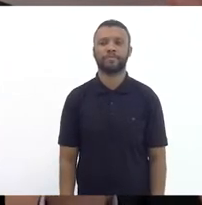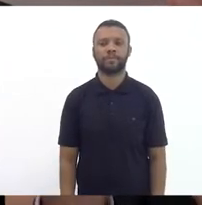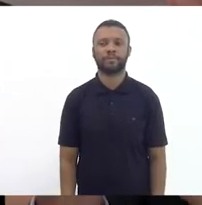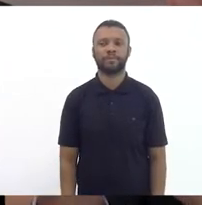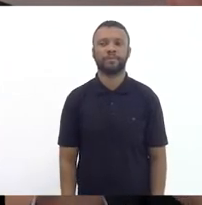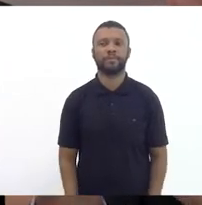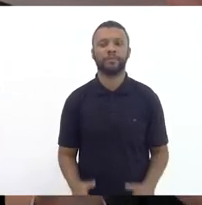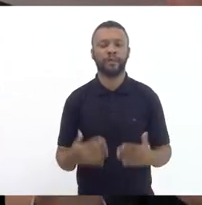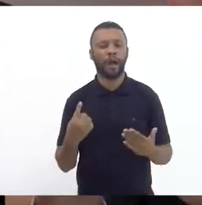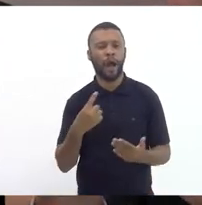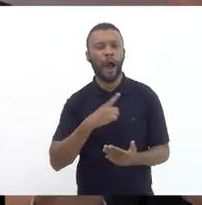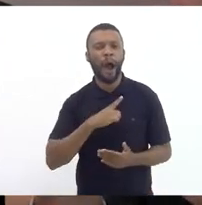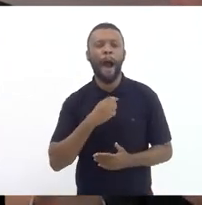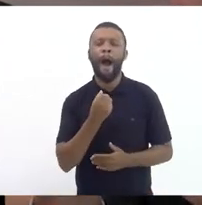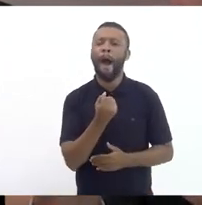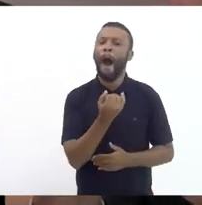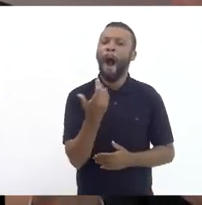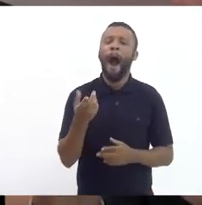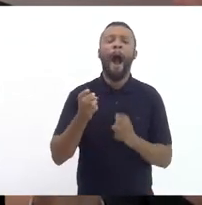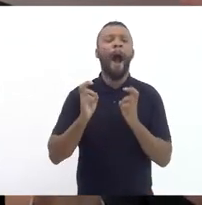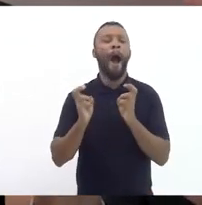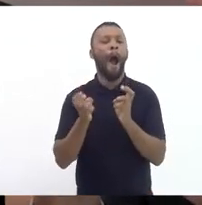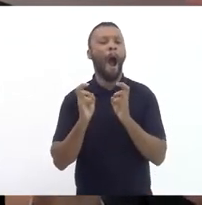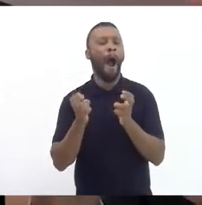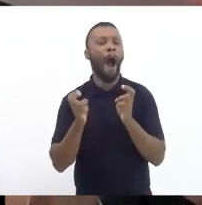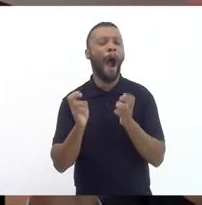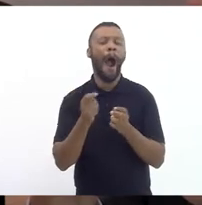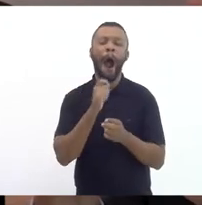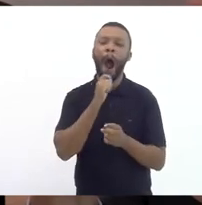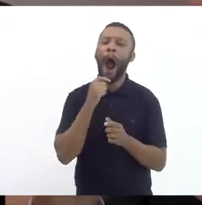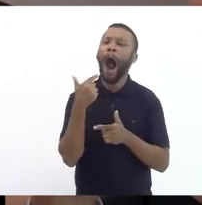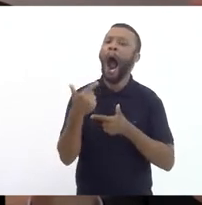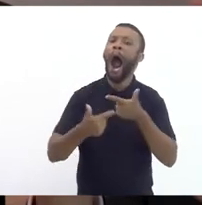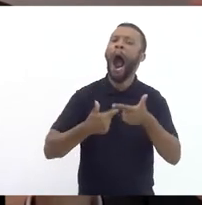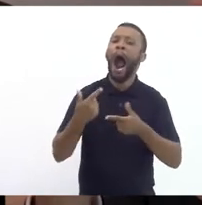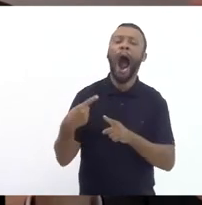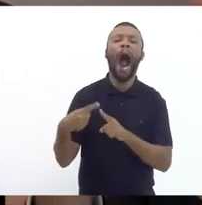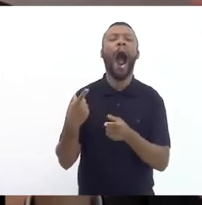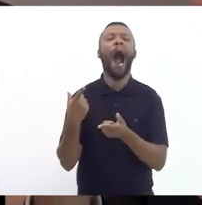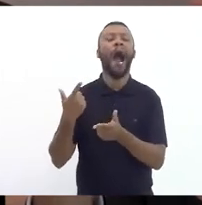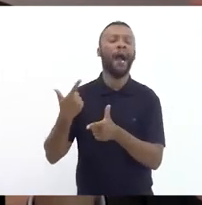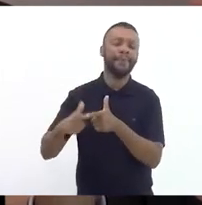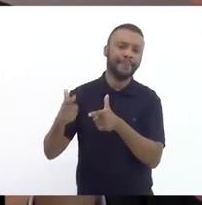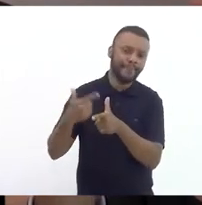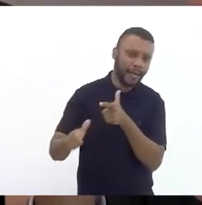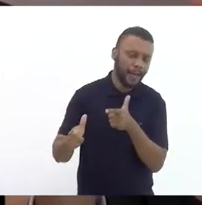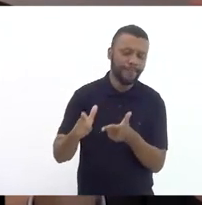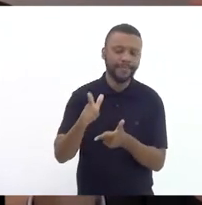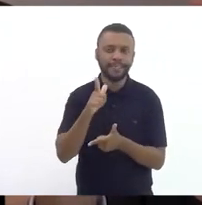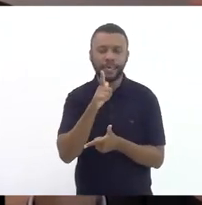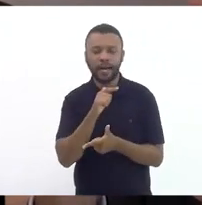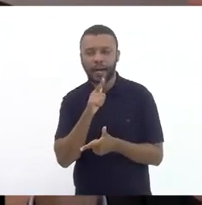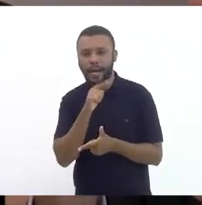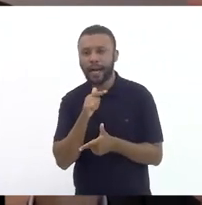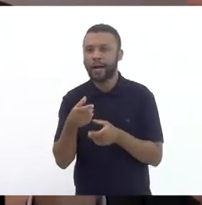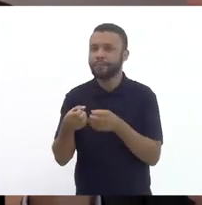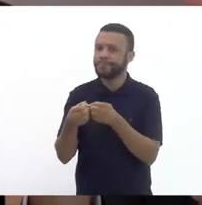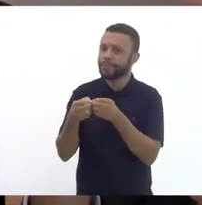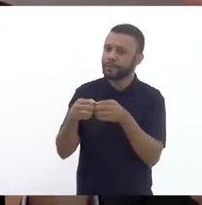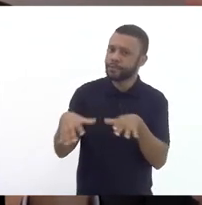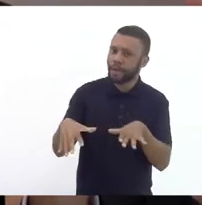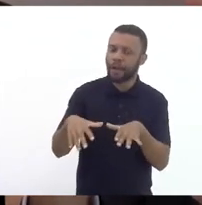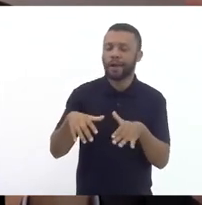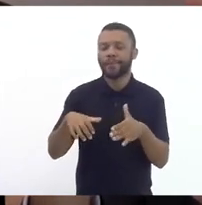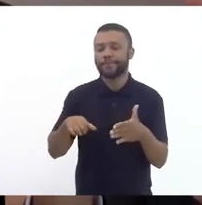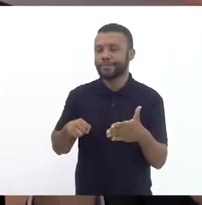Então, nós temos alguns trens que não estão operacionais porque tem esses problemas de alagamento, de acidentado... que